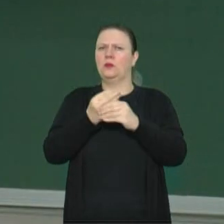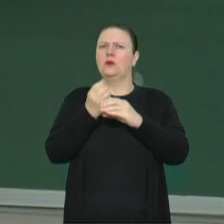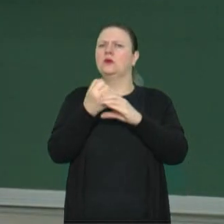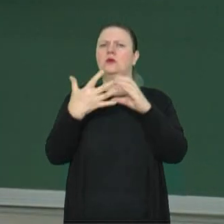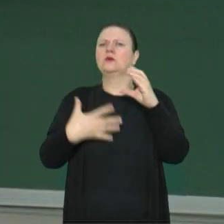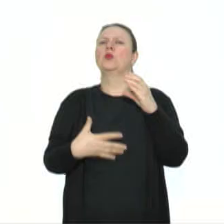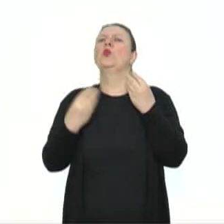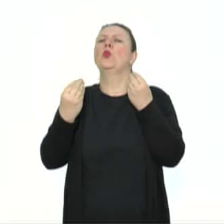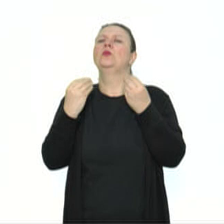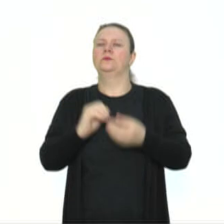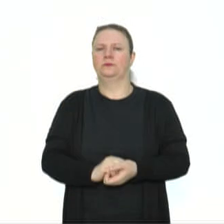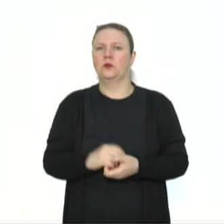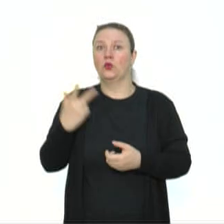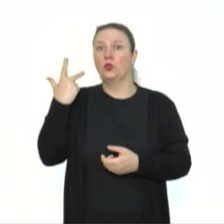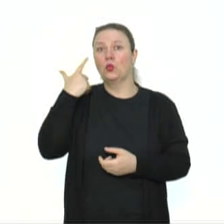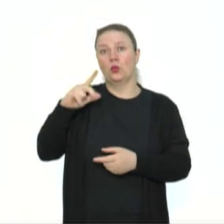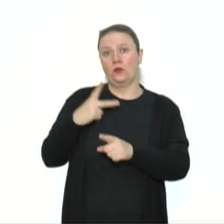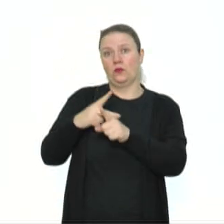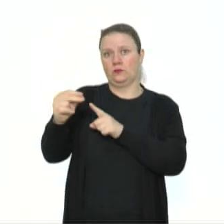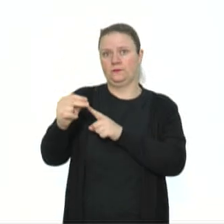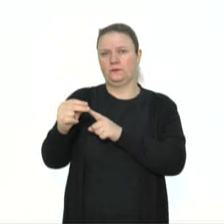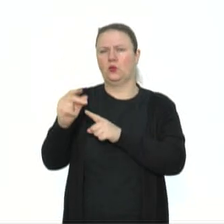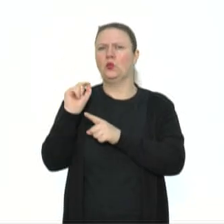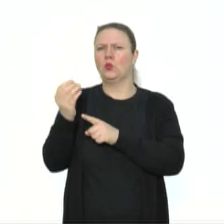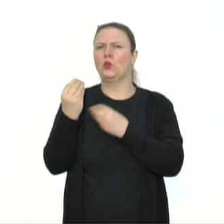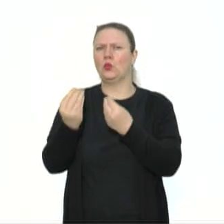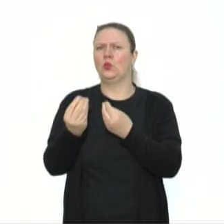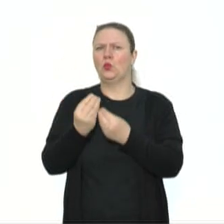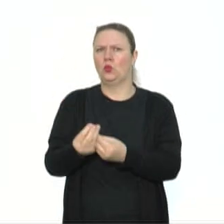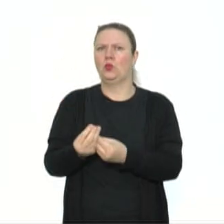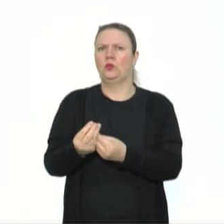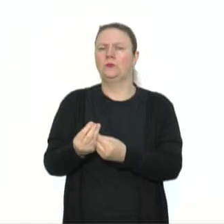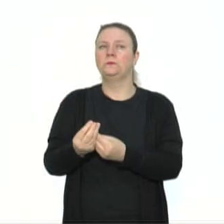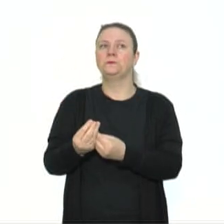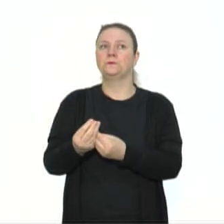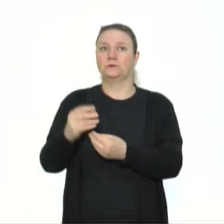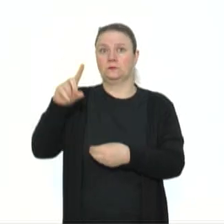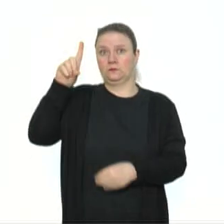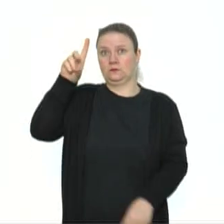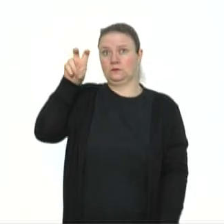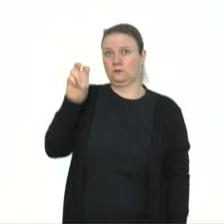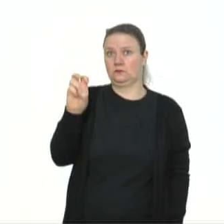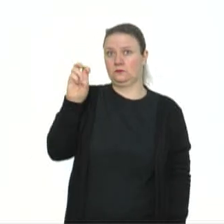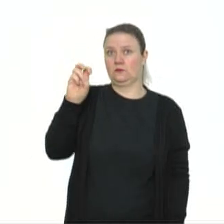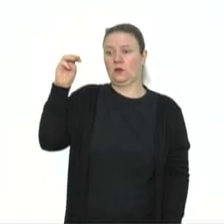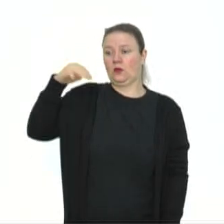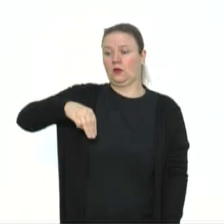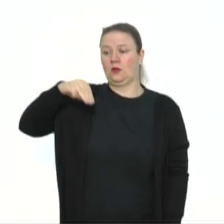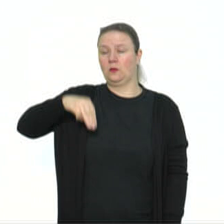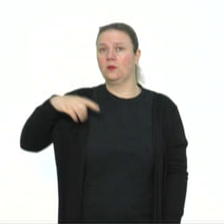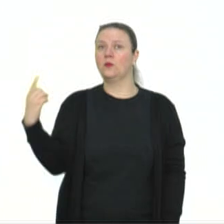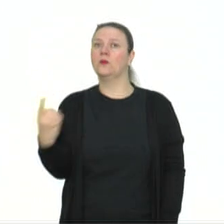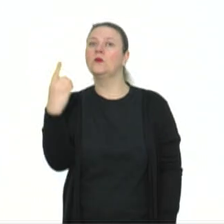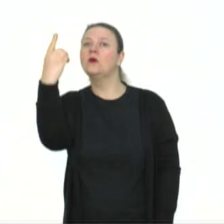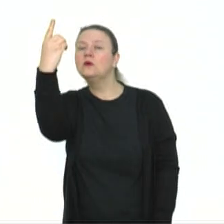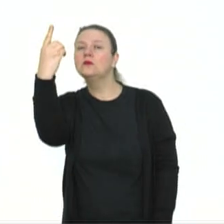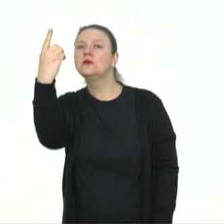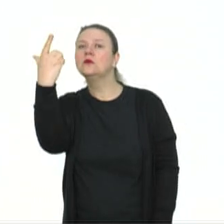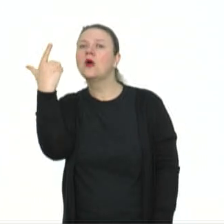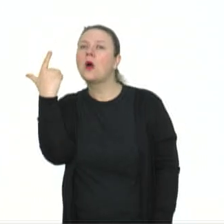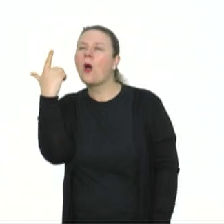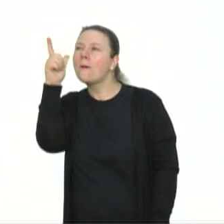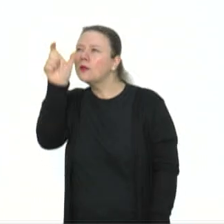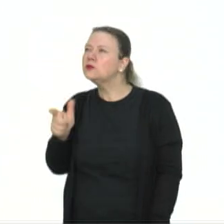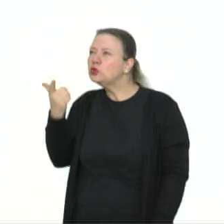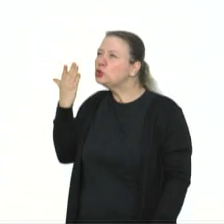o vencedor? Então, a atividade é realizada numa parede de 15 metros de altura. O vencedor será o atleta que chegar